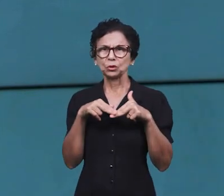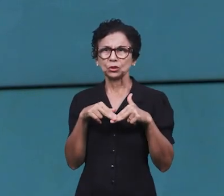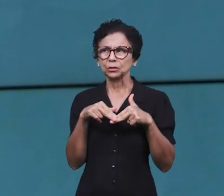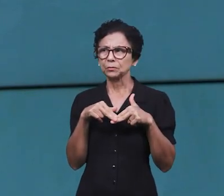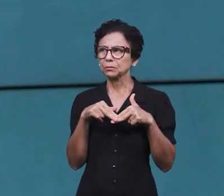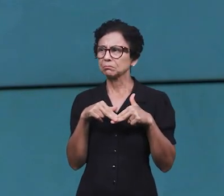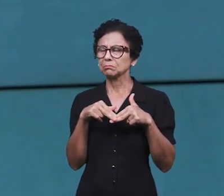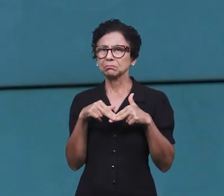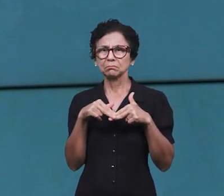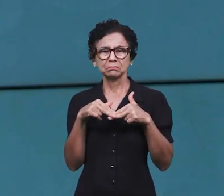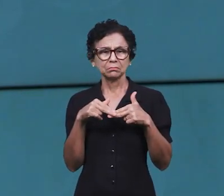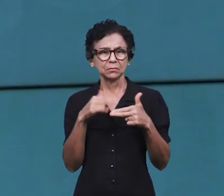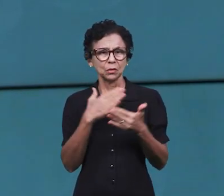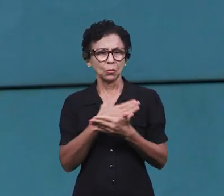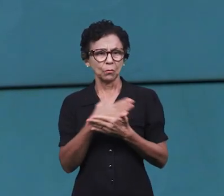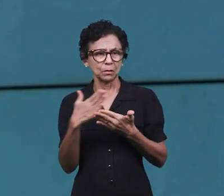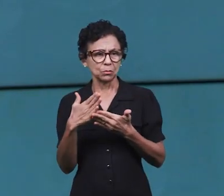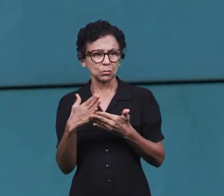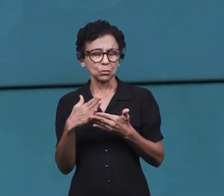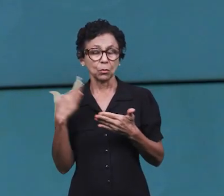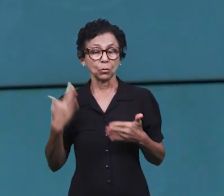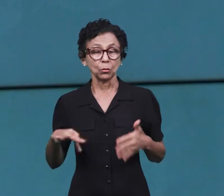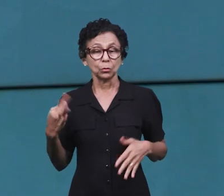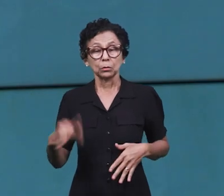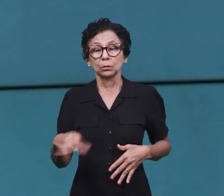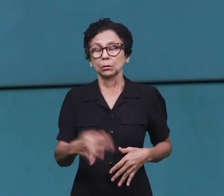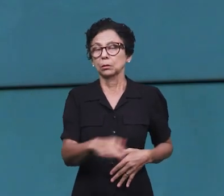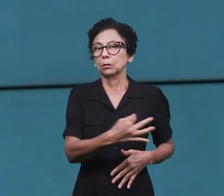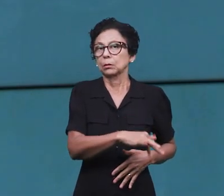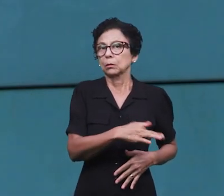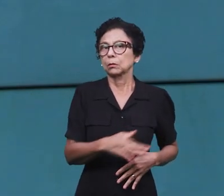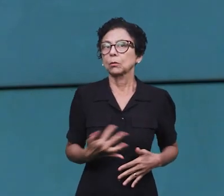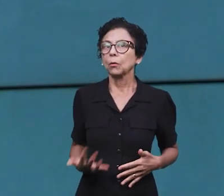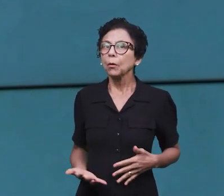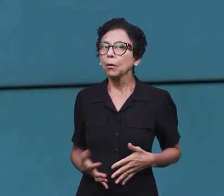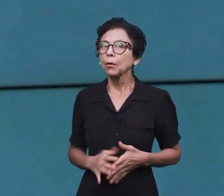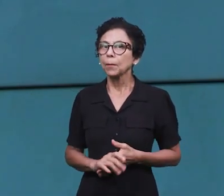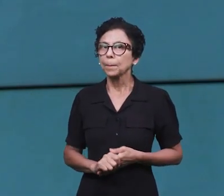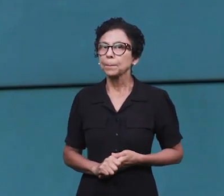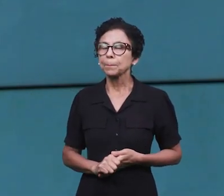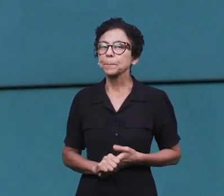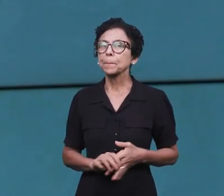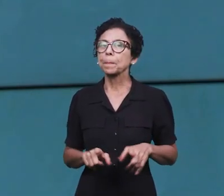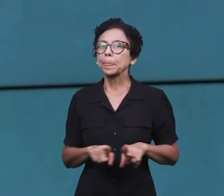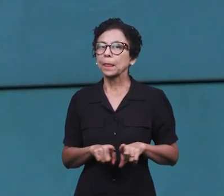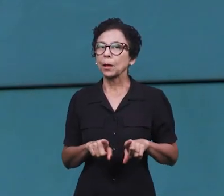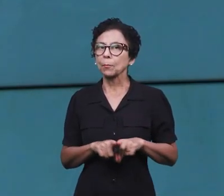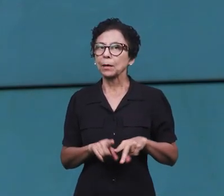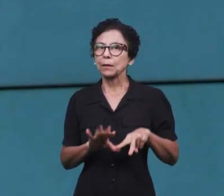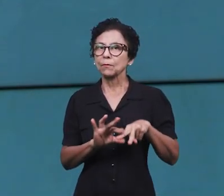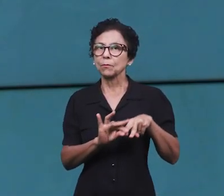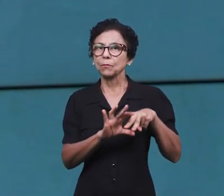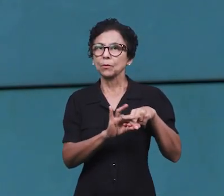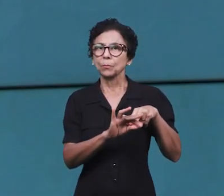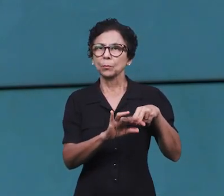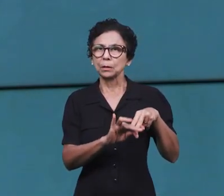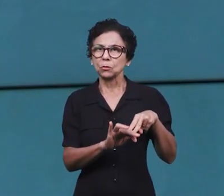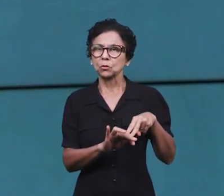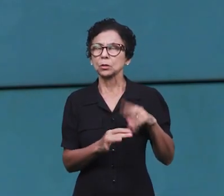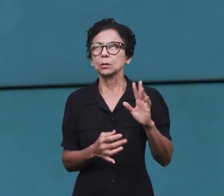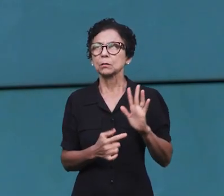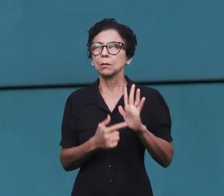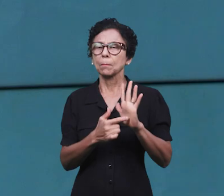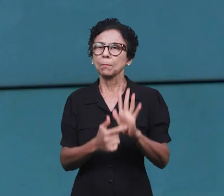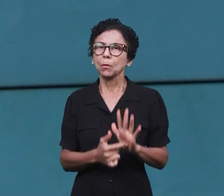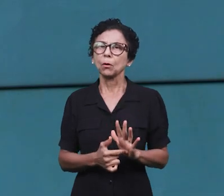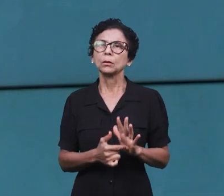novamente. Esse melhor entendimento da fibromialgia indica que muitos sintomas, como a alteração do sono e